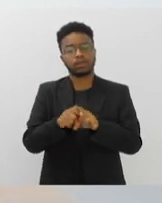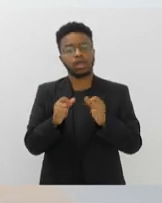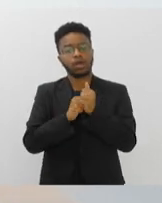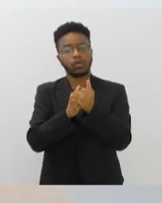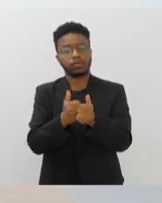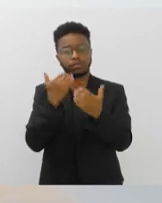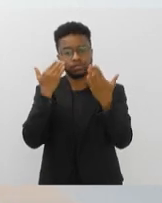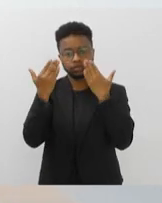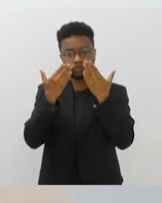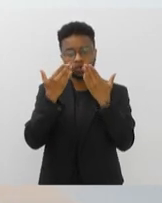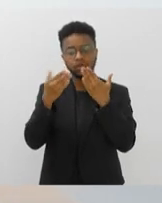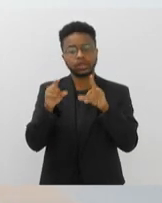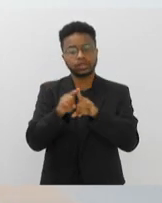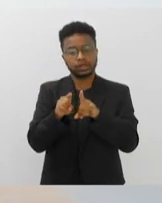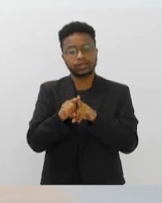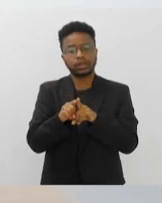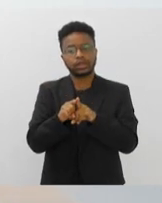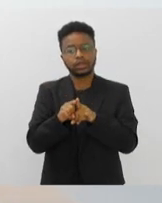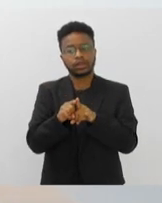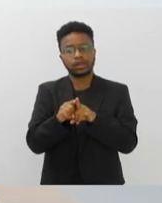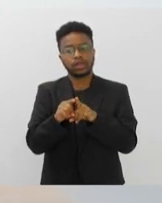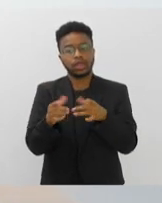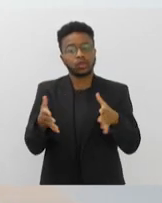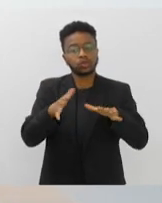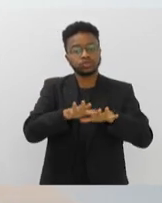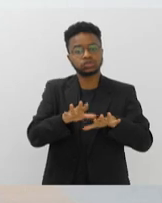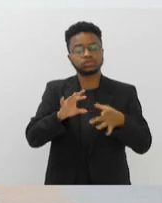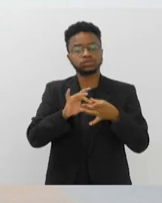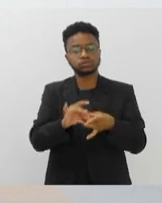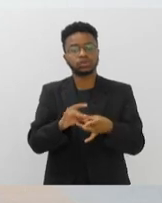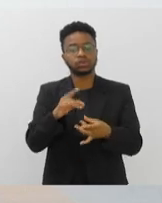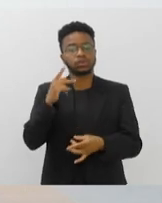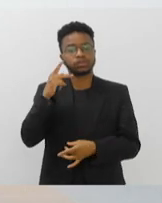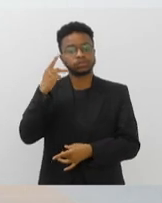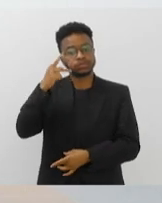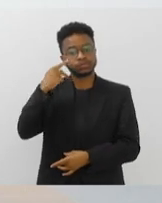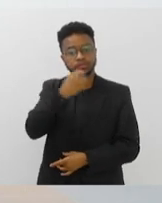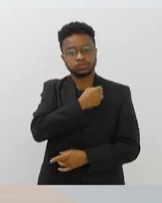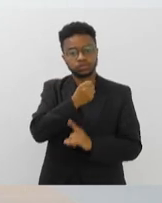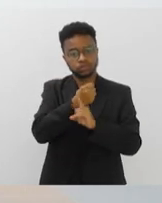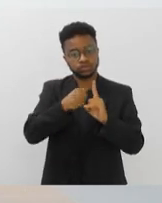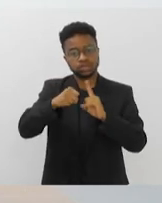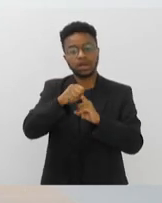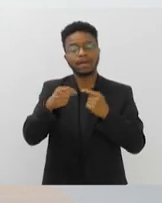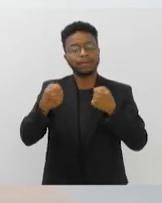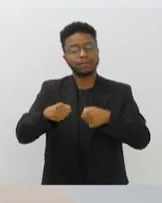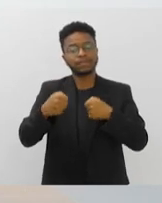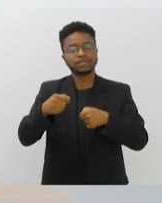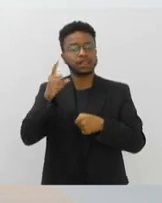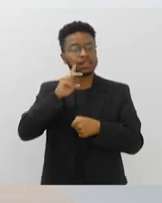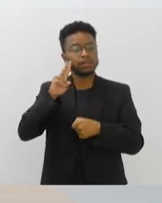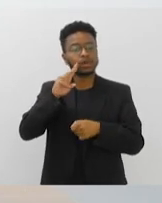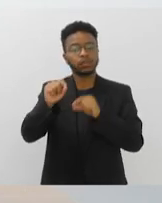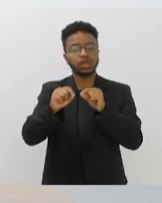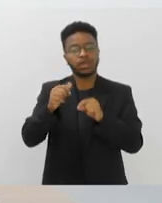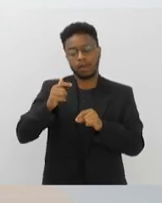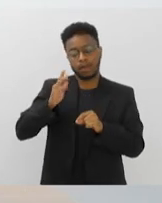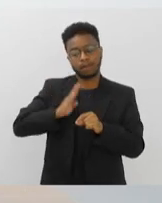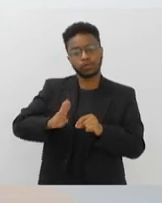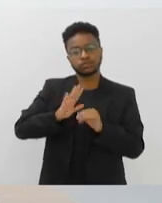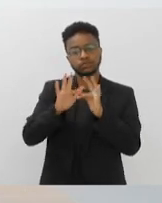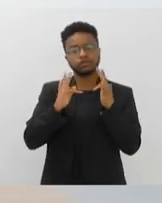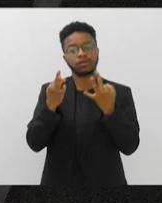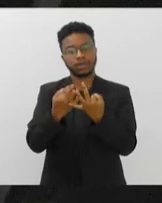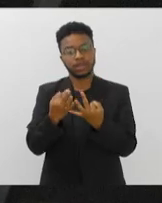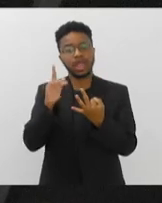da da inclusão em política sociais a gente precisa lembrar que o bolsa família foi um grande avanço né para as crianças estarem na escola sendo vacinadas